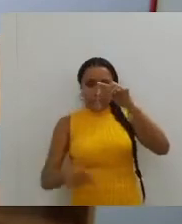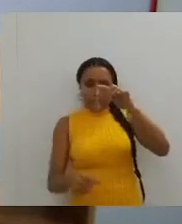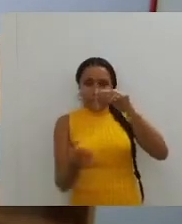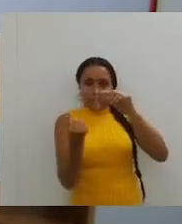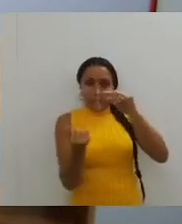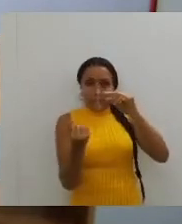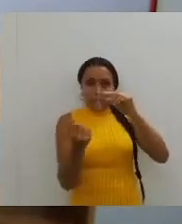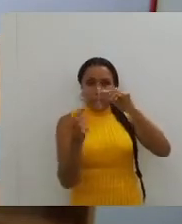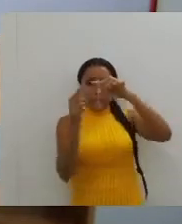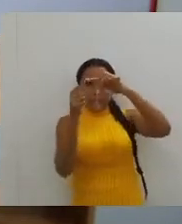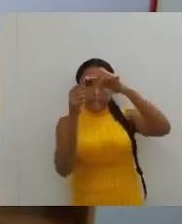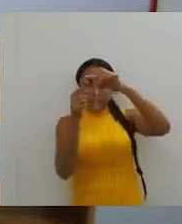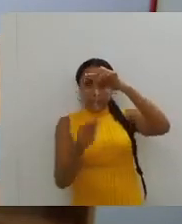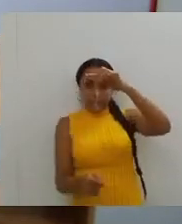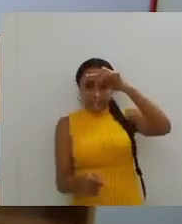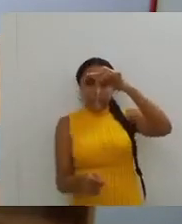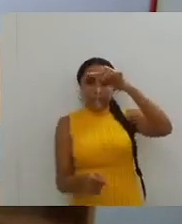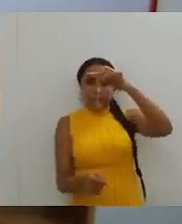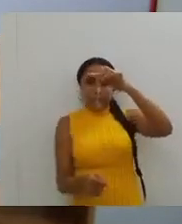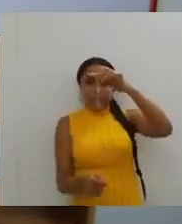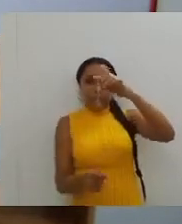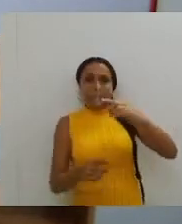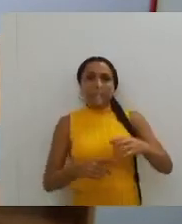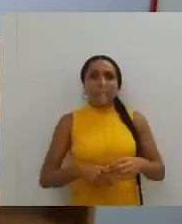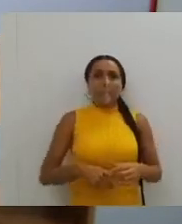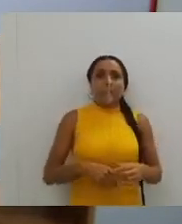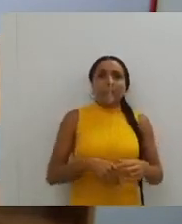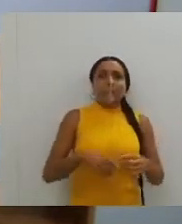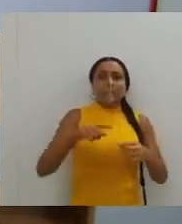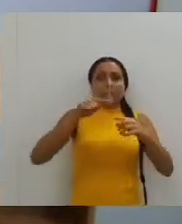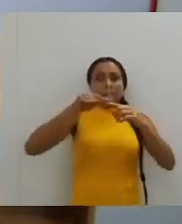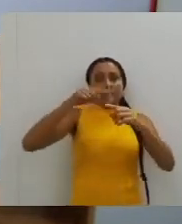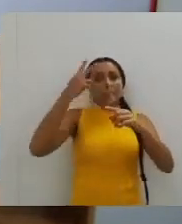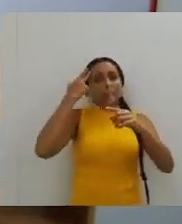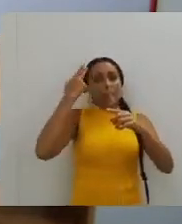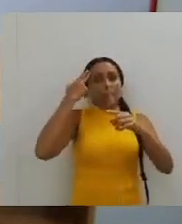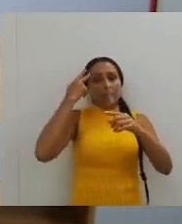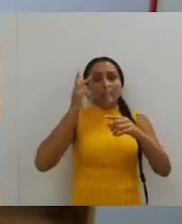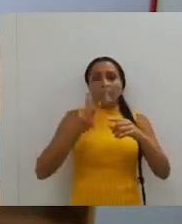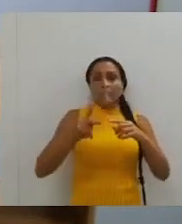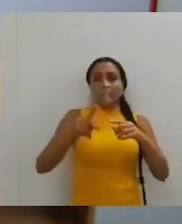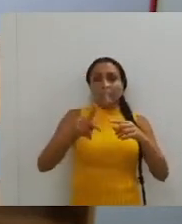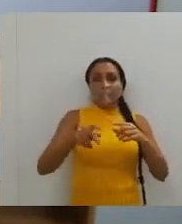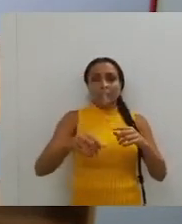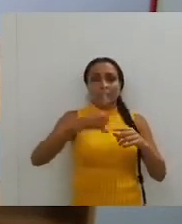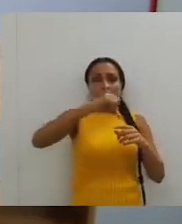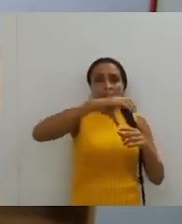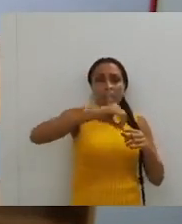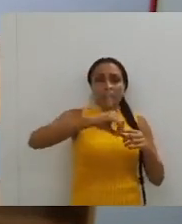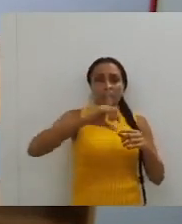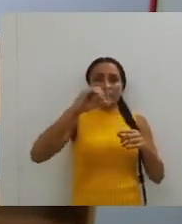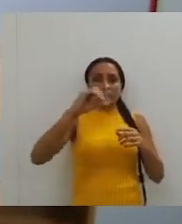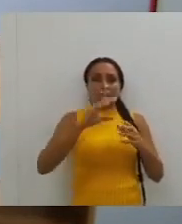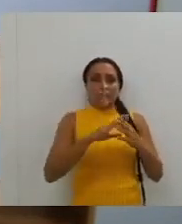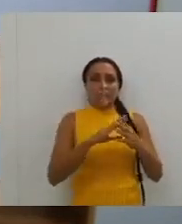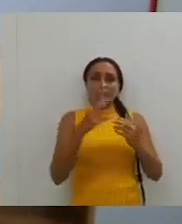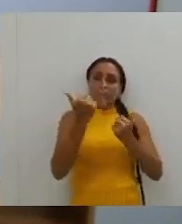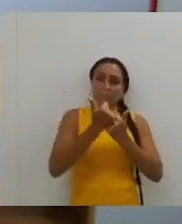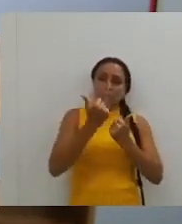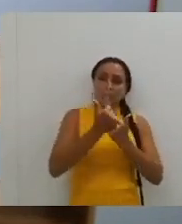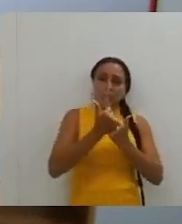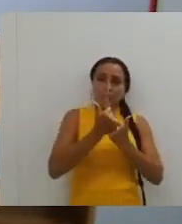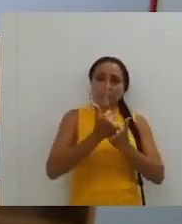sempre verticalmente para baixo e a normal sempre forma um ângulo de 90 graus com apoio.